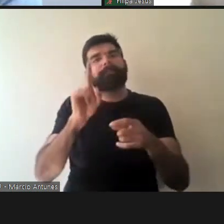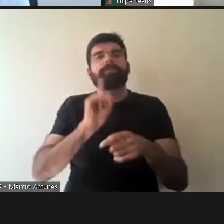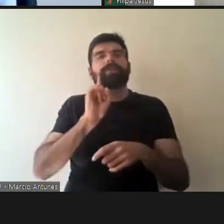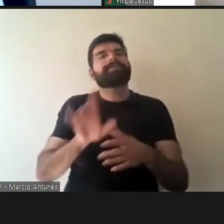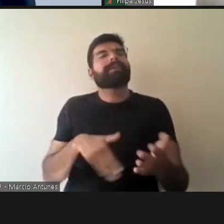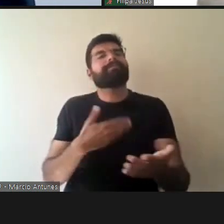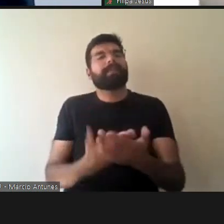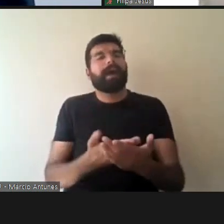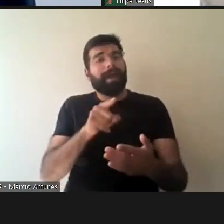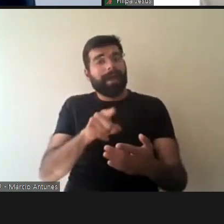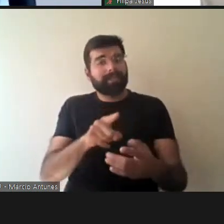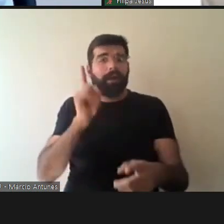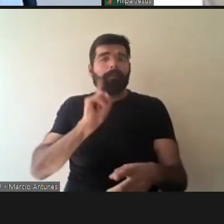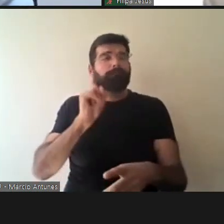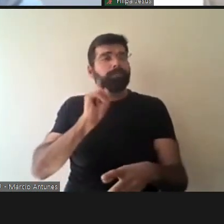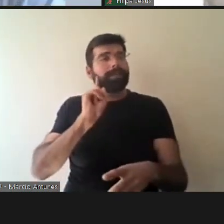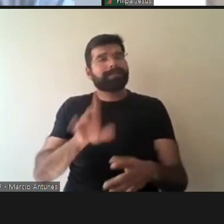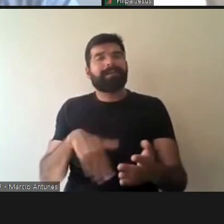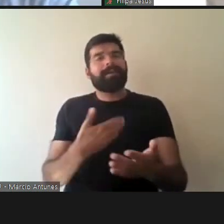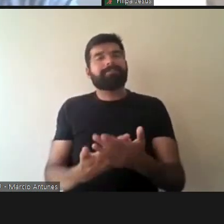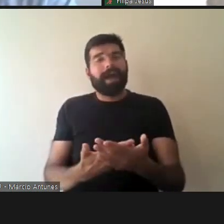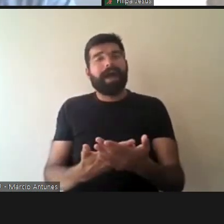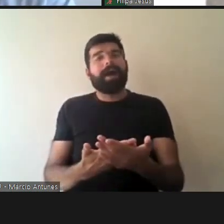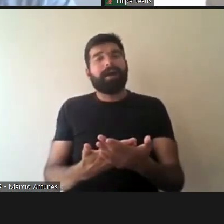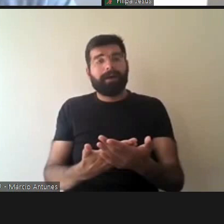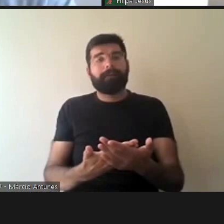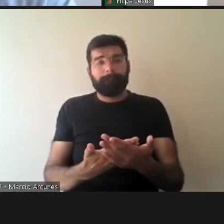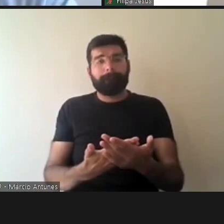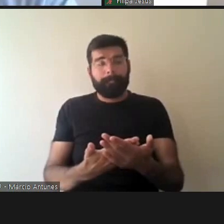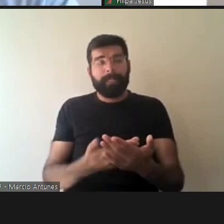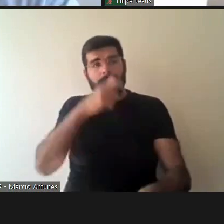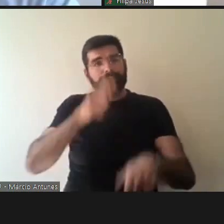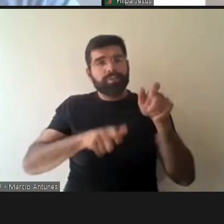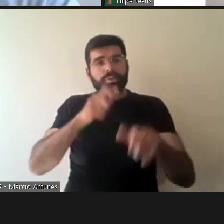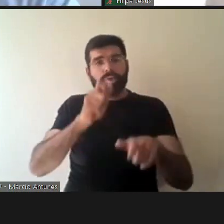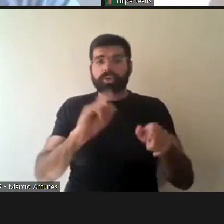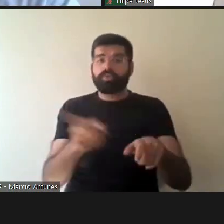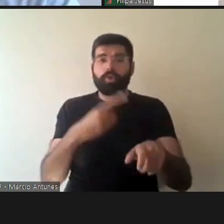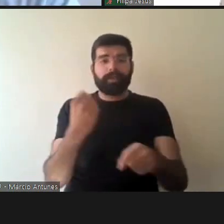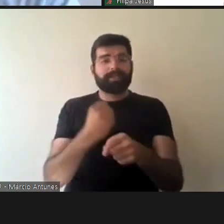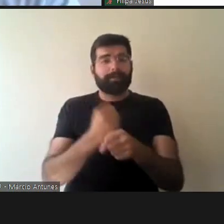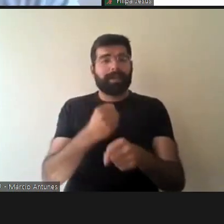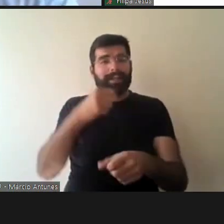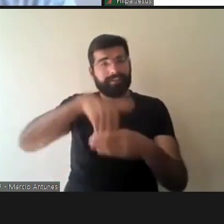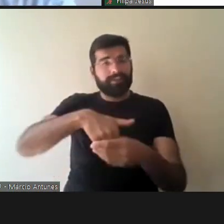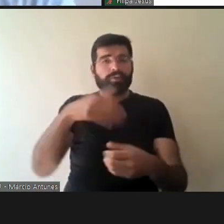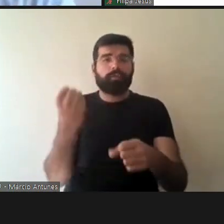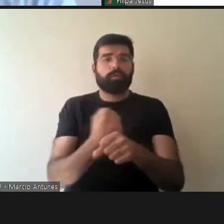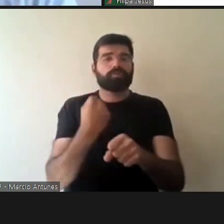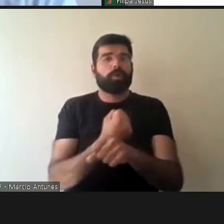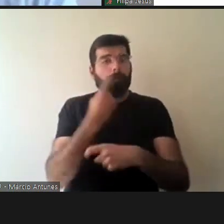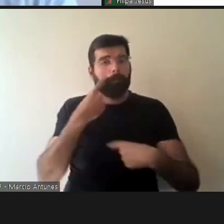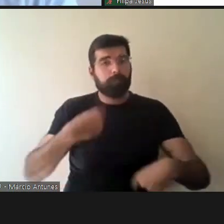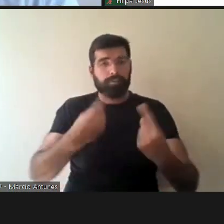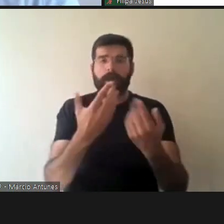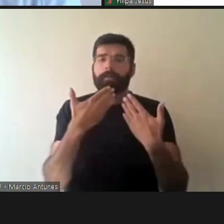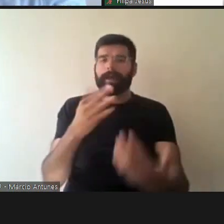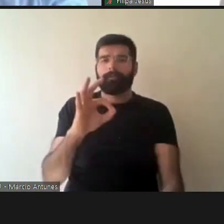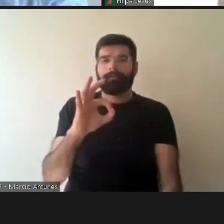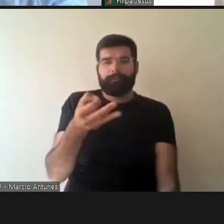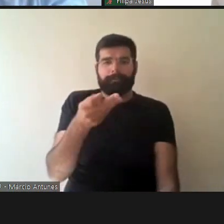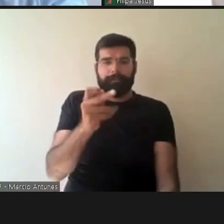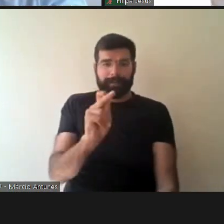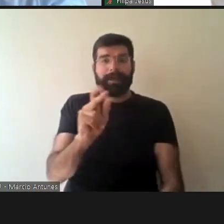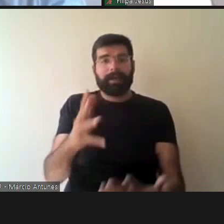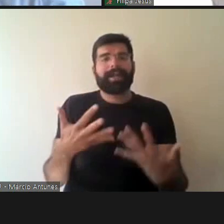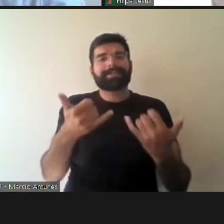poder desta valorização dos seus, de todas as pessoas que trabalham nas funções públicas. Muito obrigada, Filipa, e